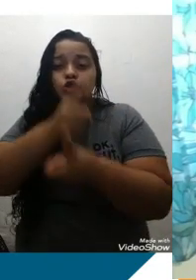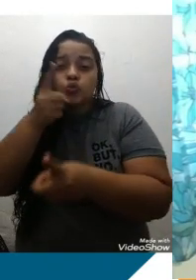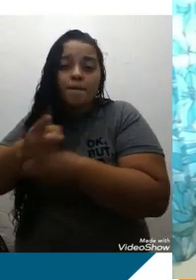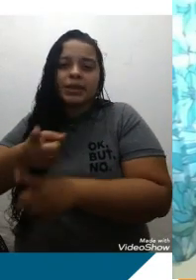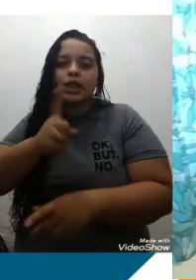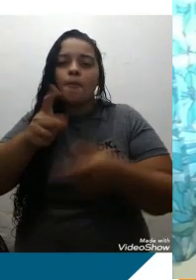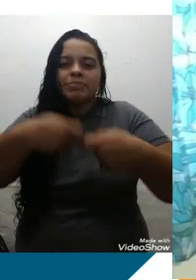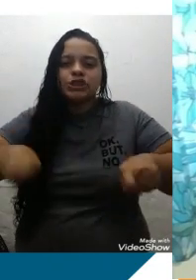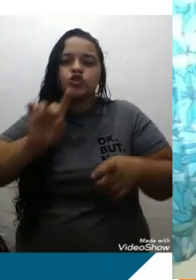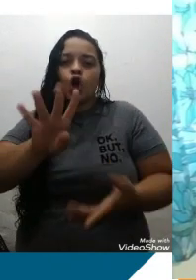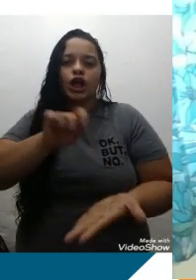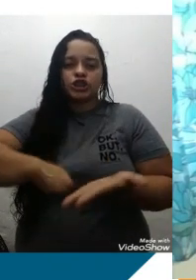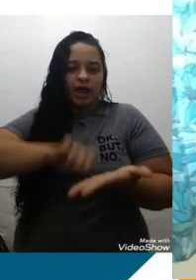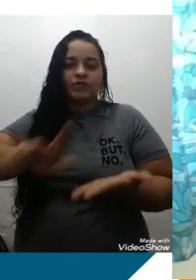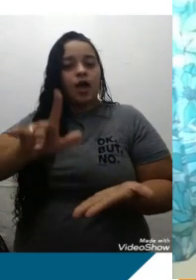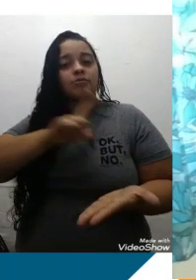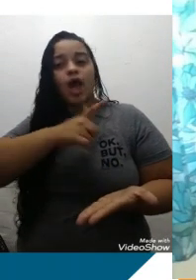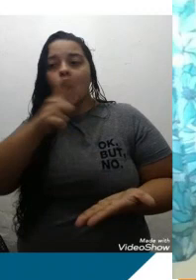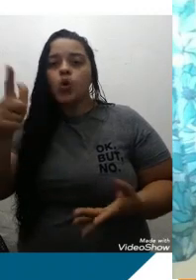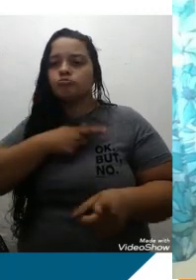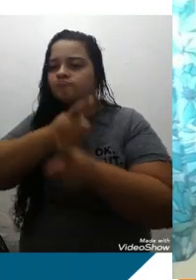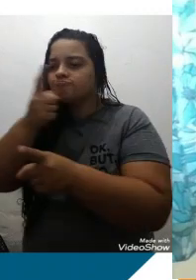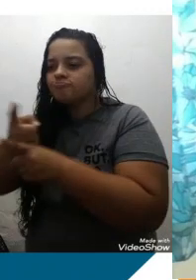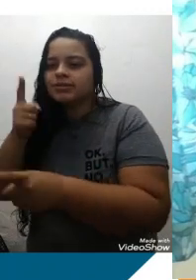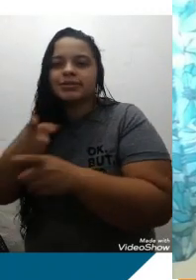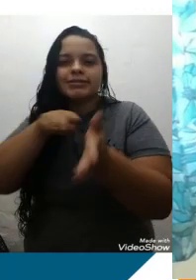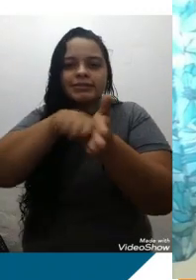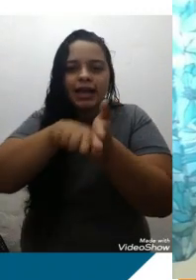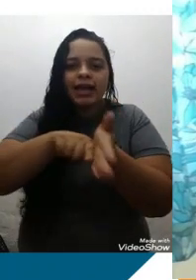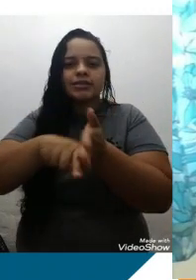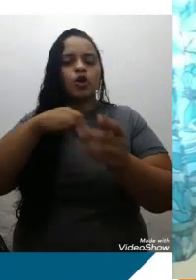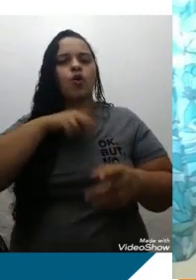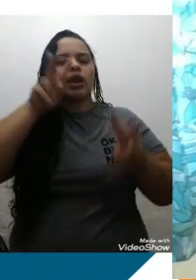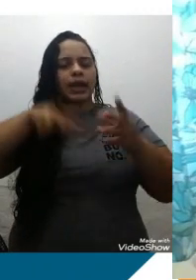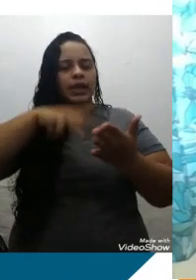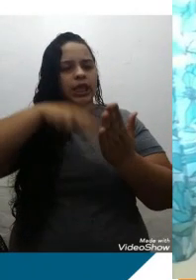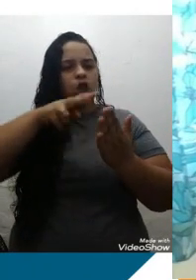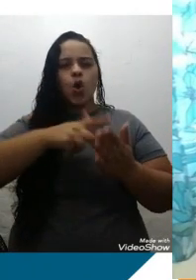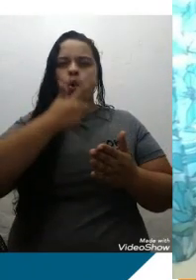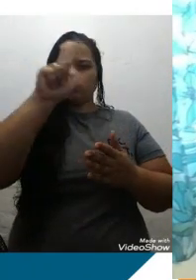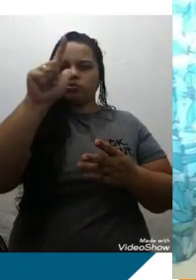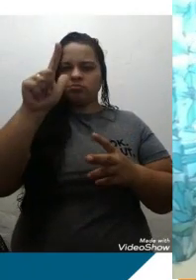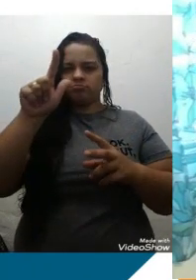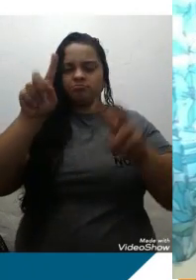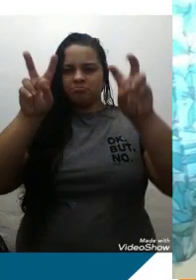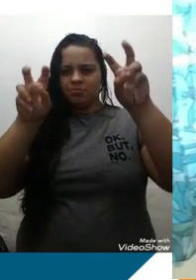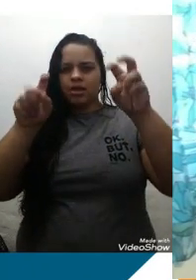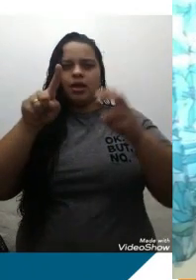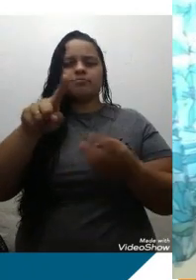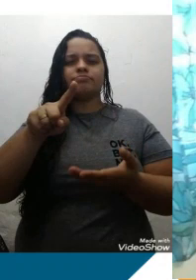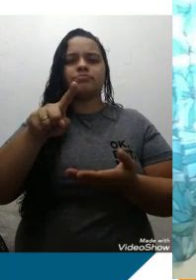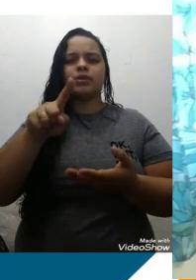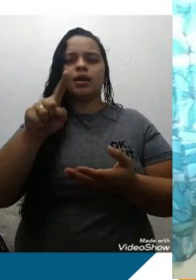sobre a Amazônia em que, partindo da biologia, se buscava conhecer um pouco melhor das espécies de